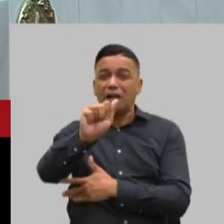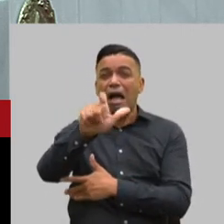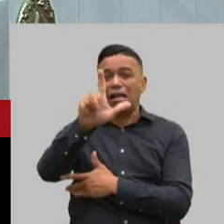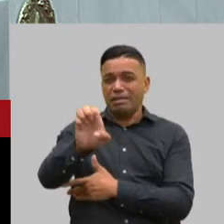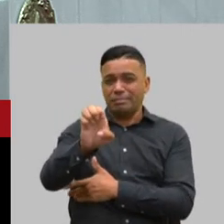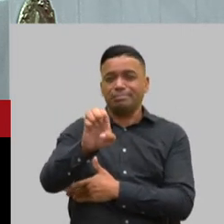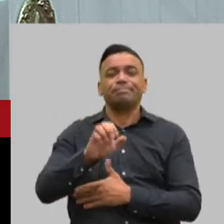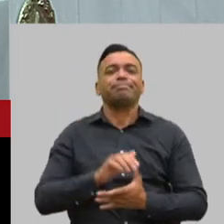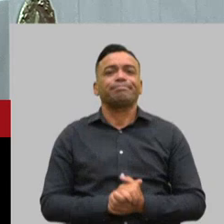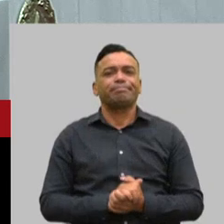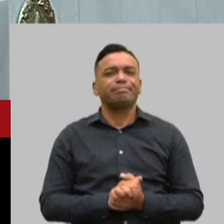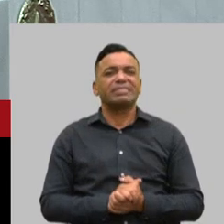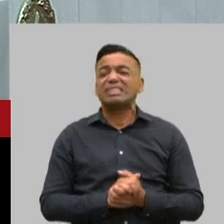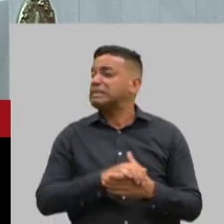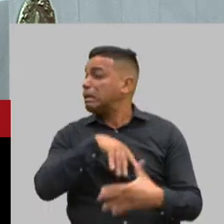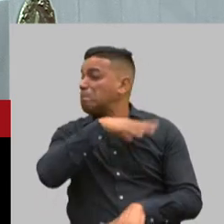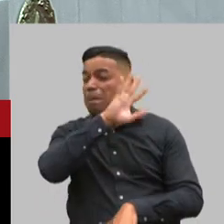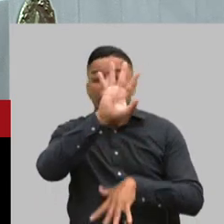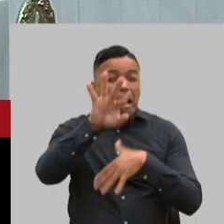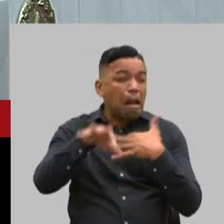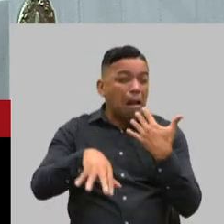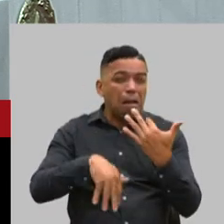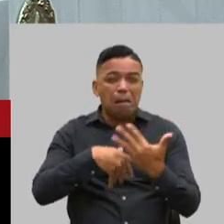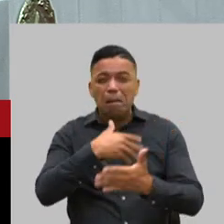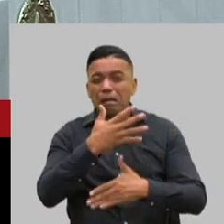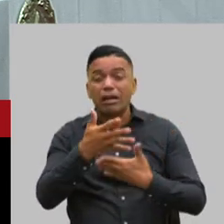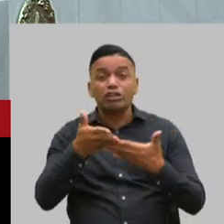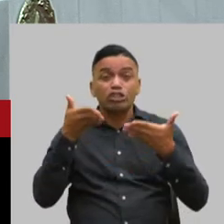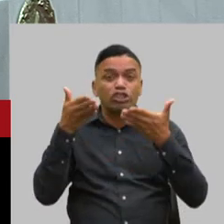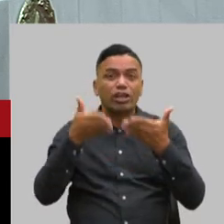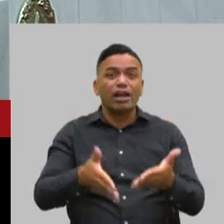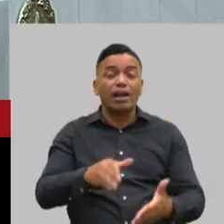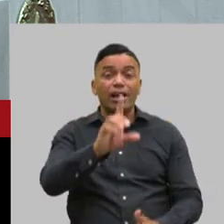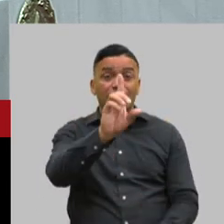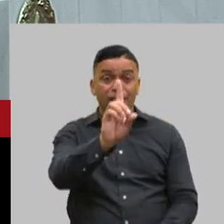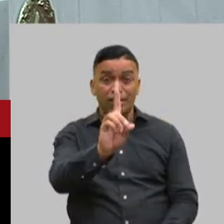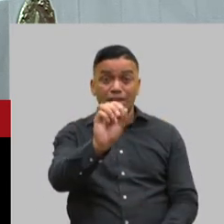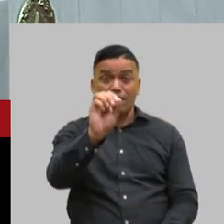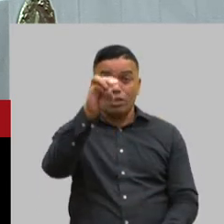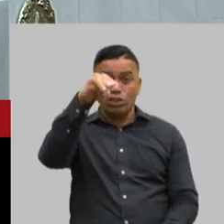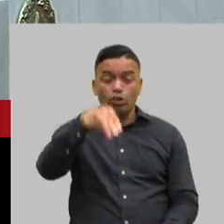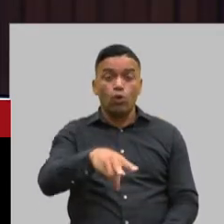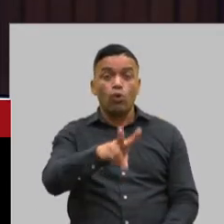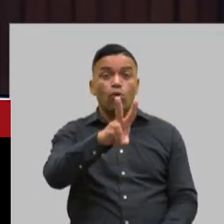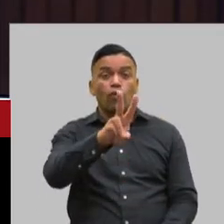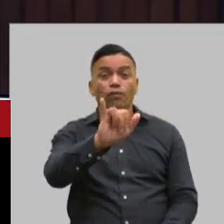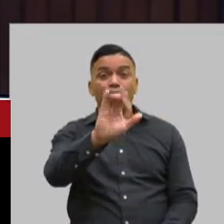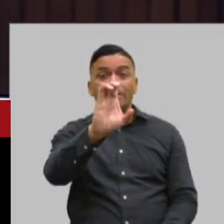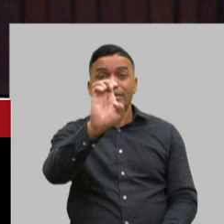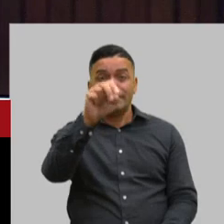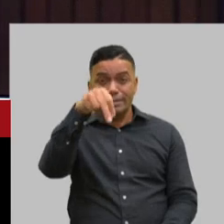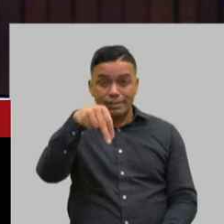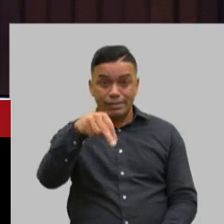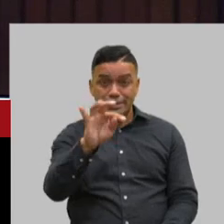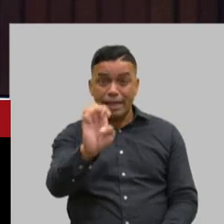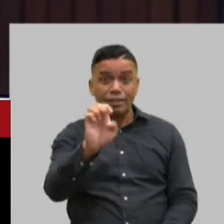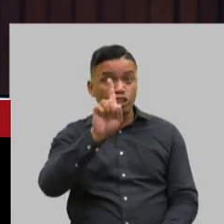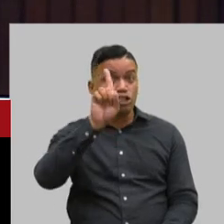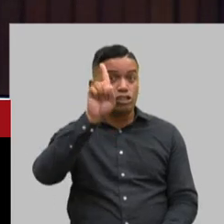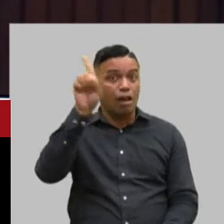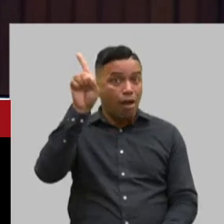Em meio àquele caos, gente, a chegada de Dom Vicente em Brumadinho foi decisiva na vida das